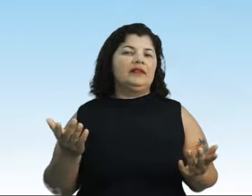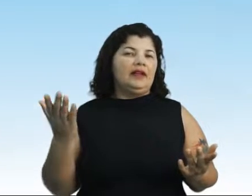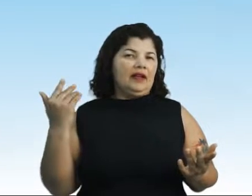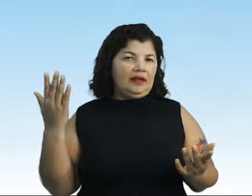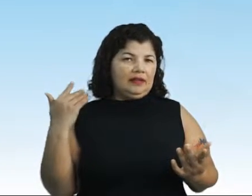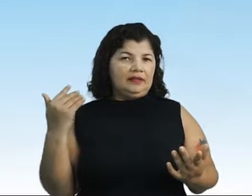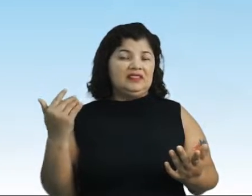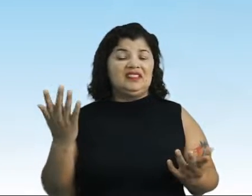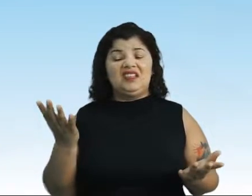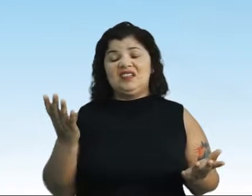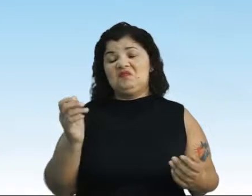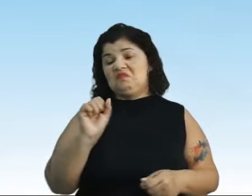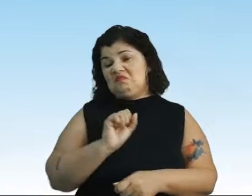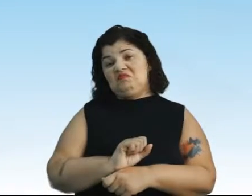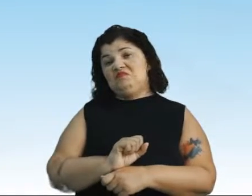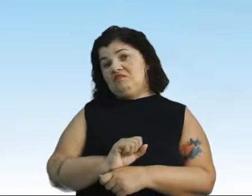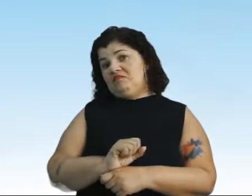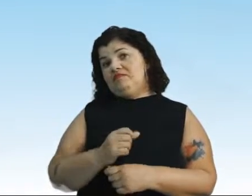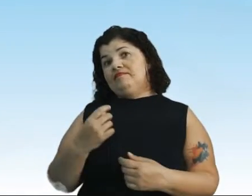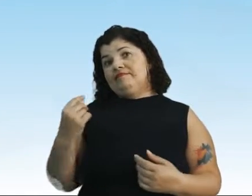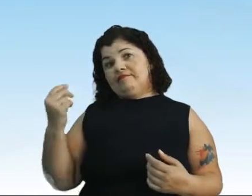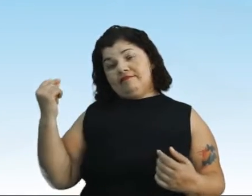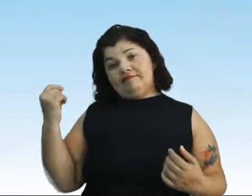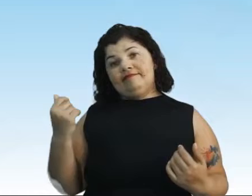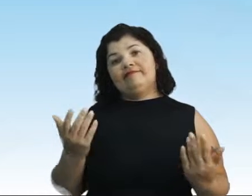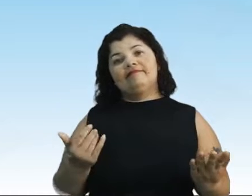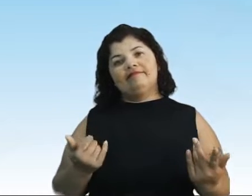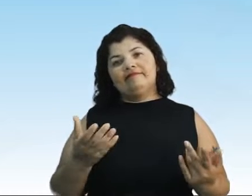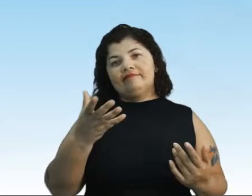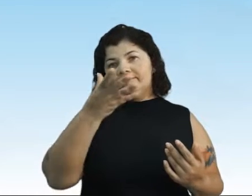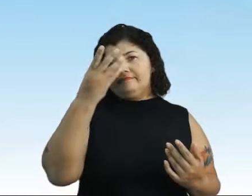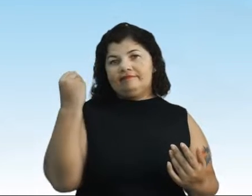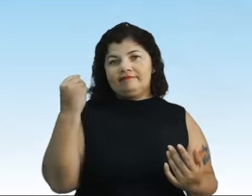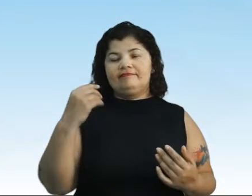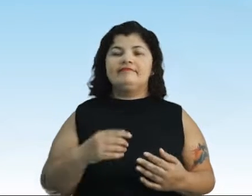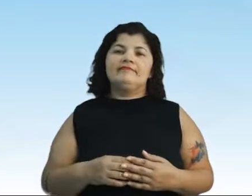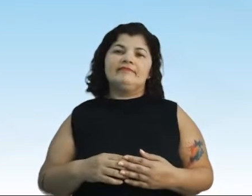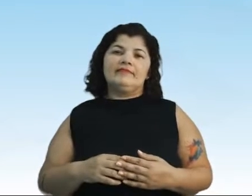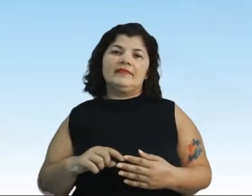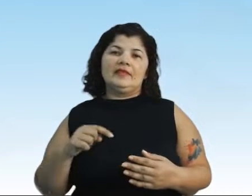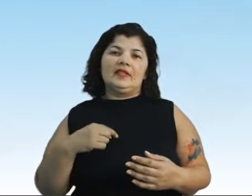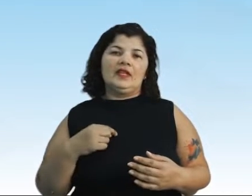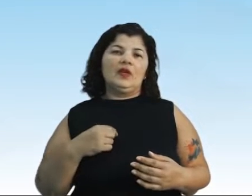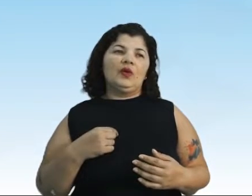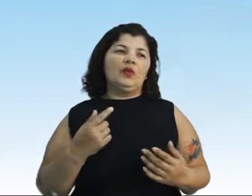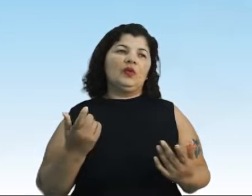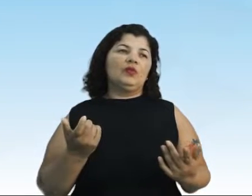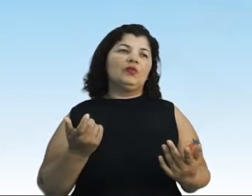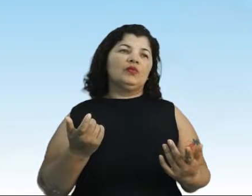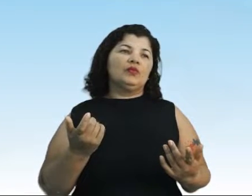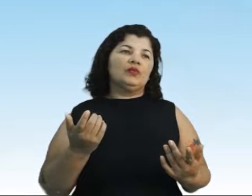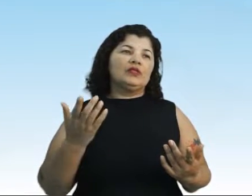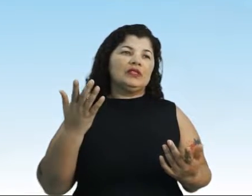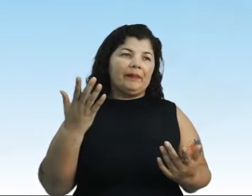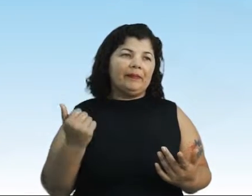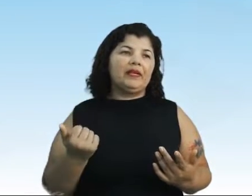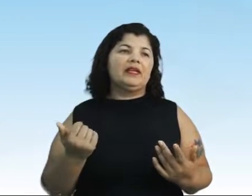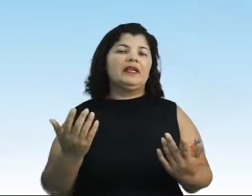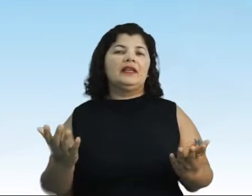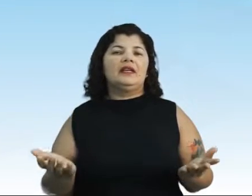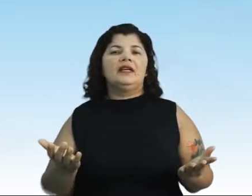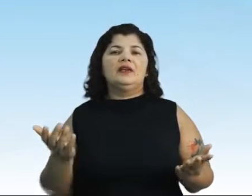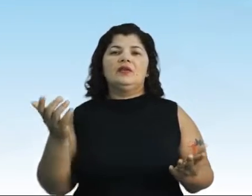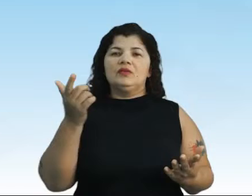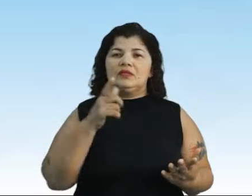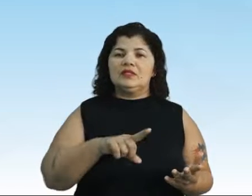Aí eu deixei de falar durante muito tempo, quando eu era mais jovem, e esqueci. Eu could play, eu sabia, né? Eu